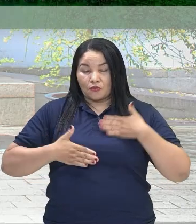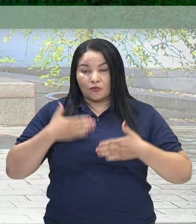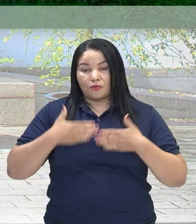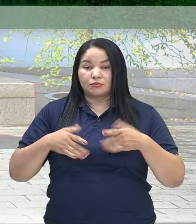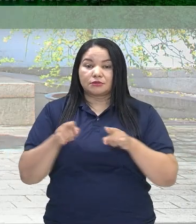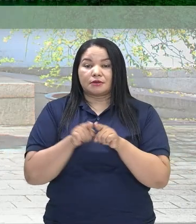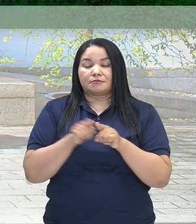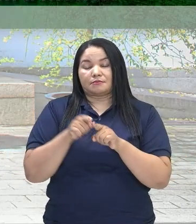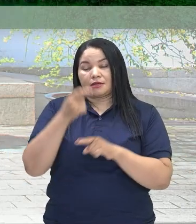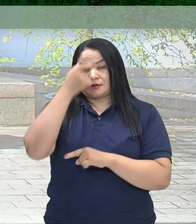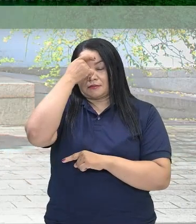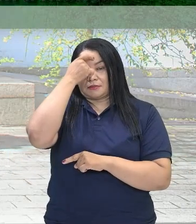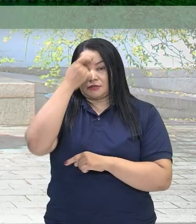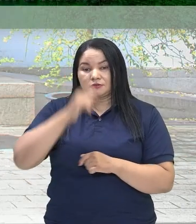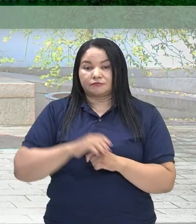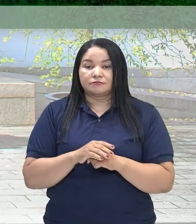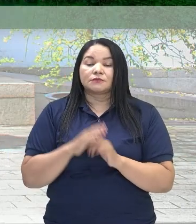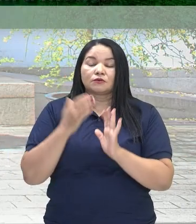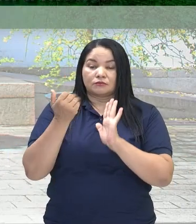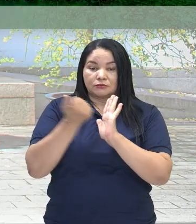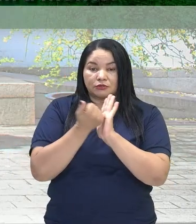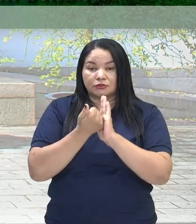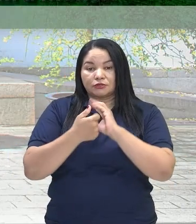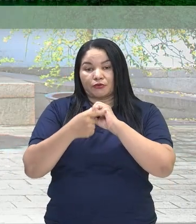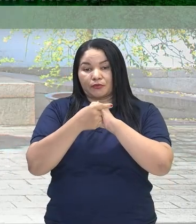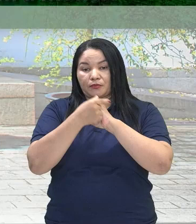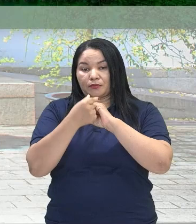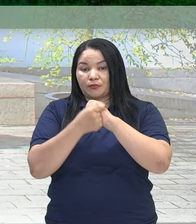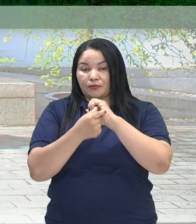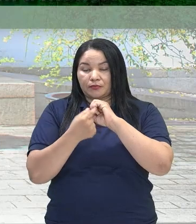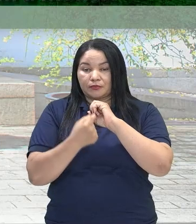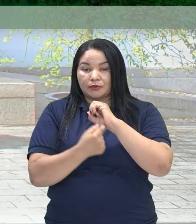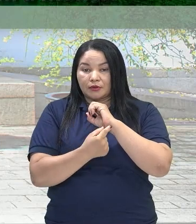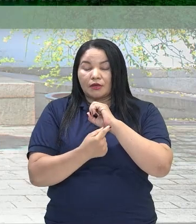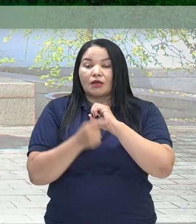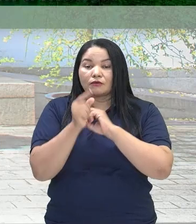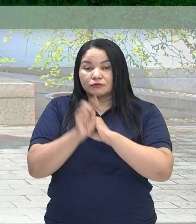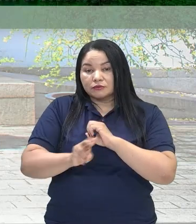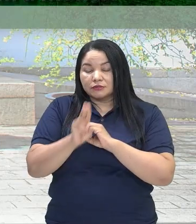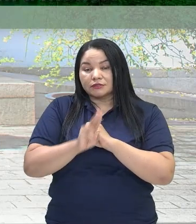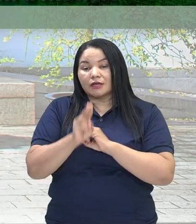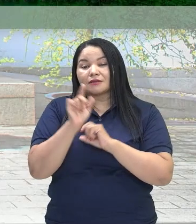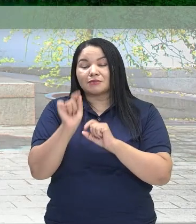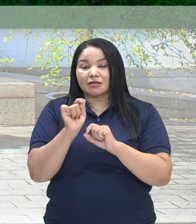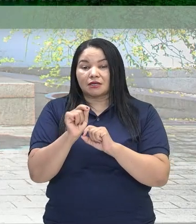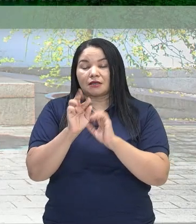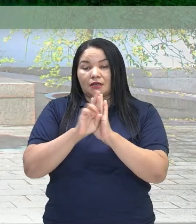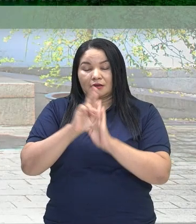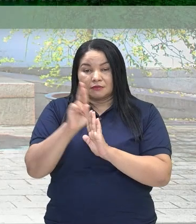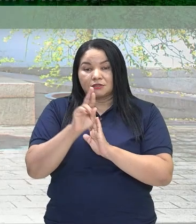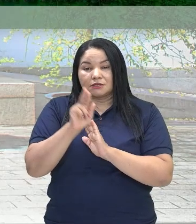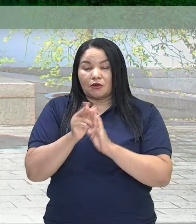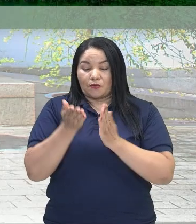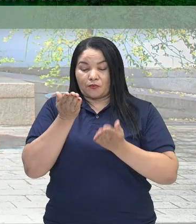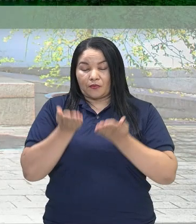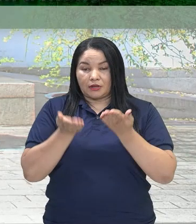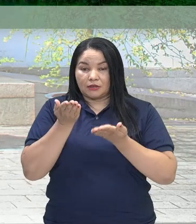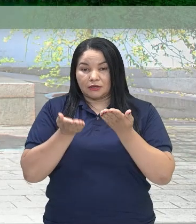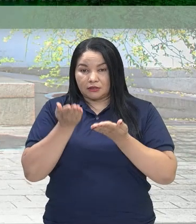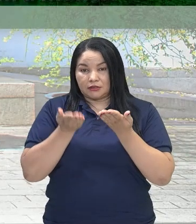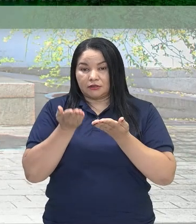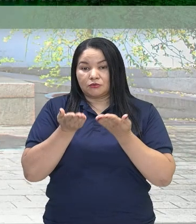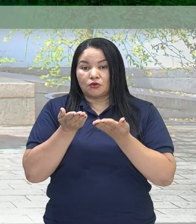mente. Então, esse símbolo Yin Yang, né, ele é utilizado para representar esse equilíbrio